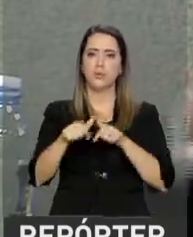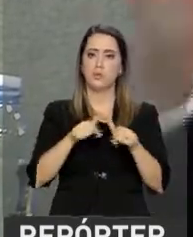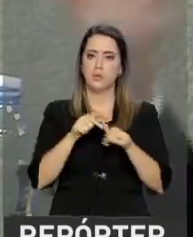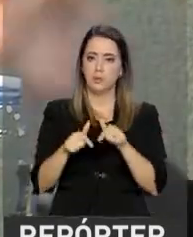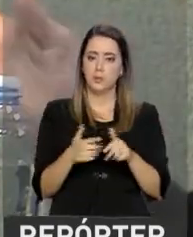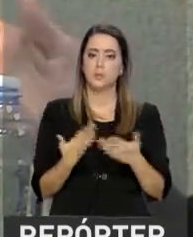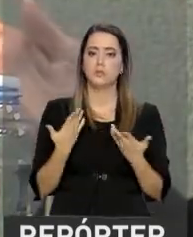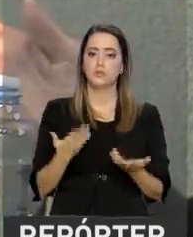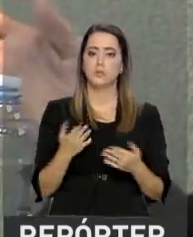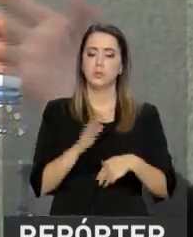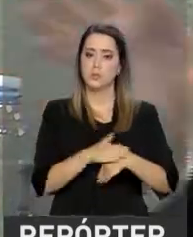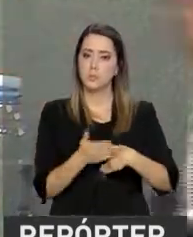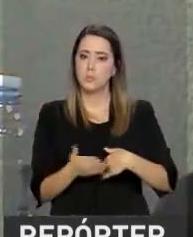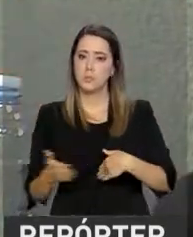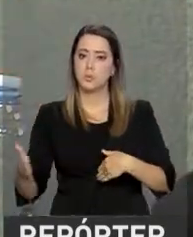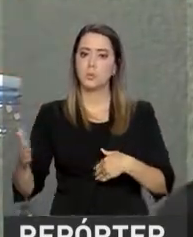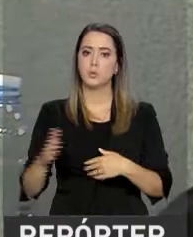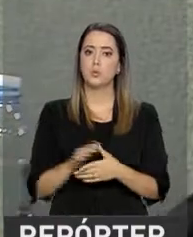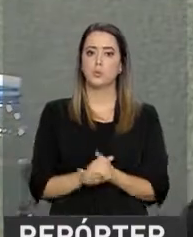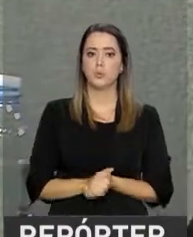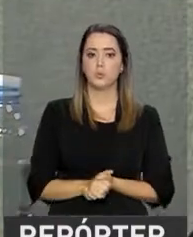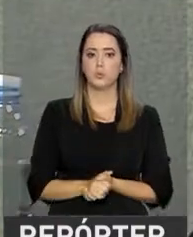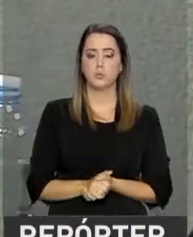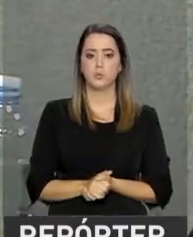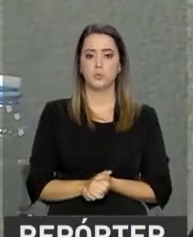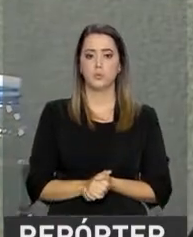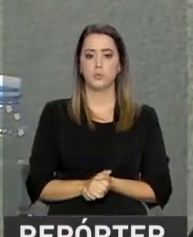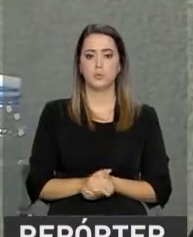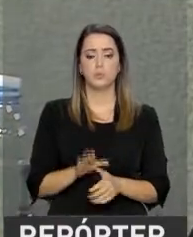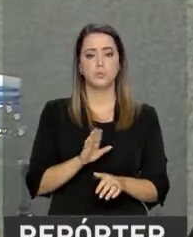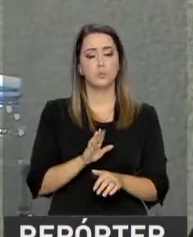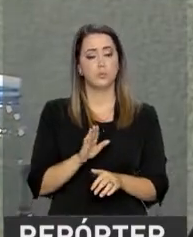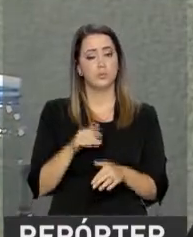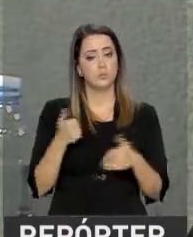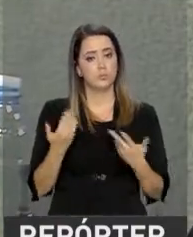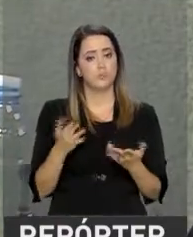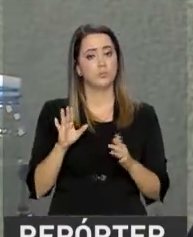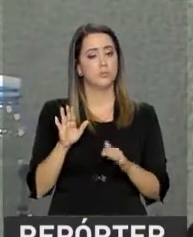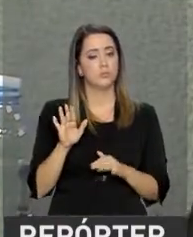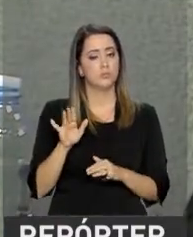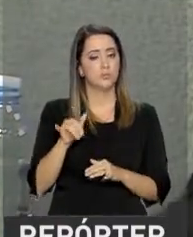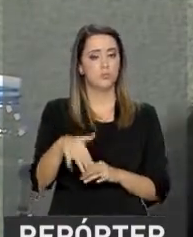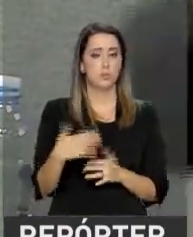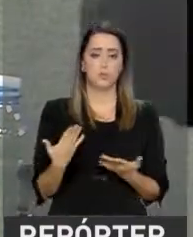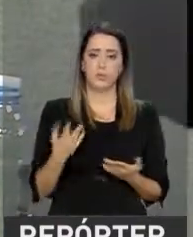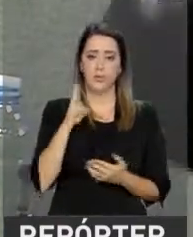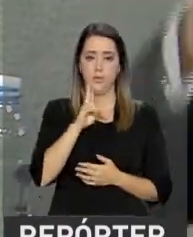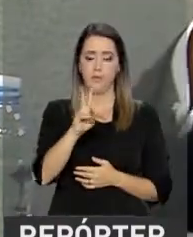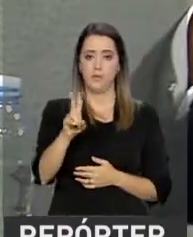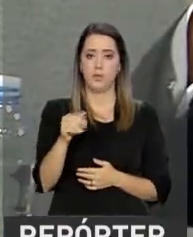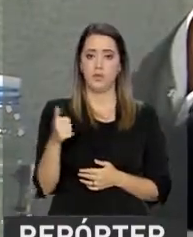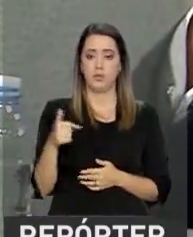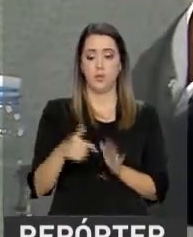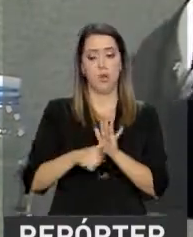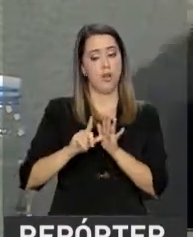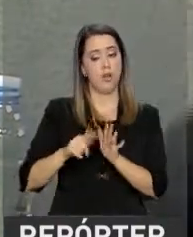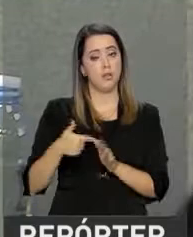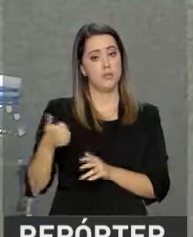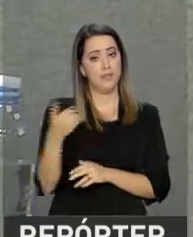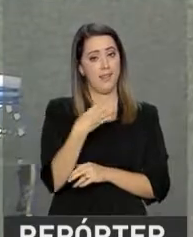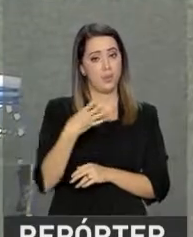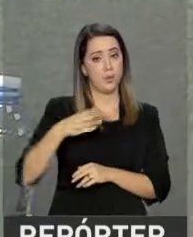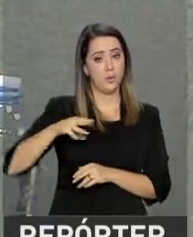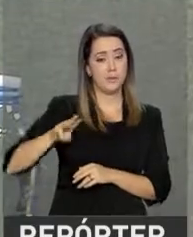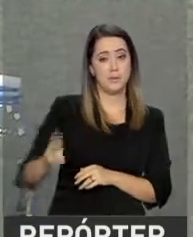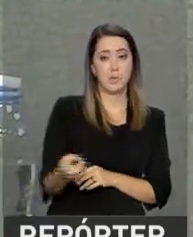Foi exatamente nesse período. Né? E é claro, virou bem. Nós estávamos em 14 milhões, então caiu